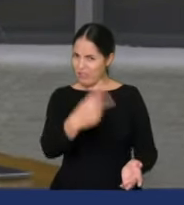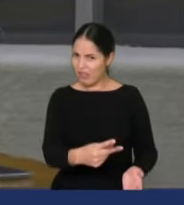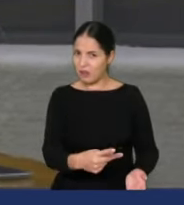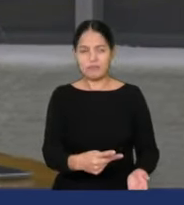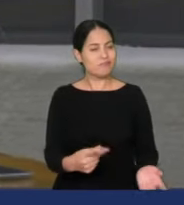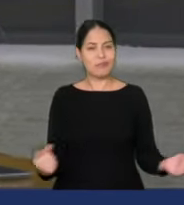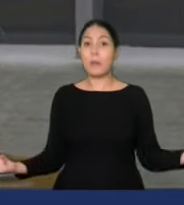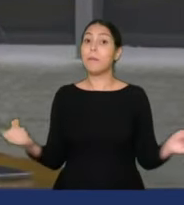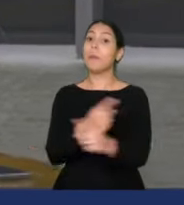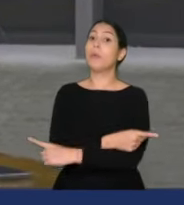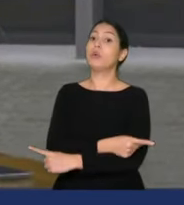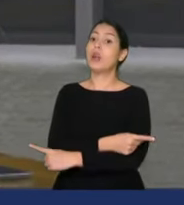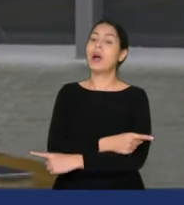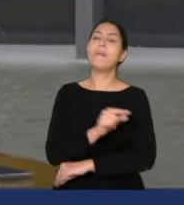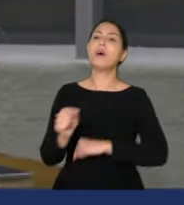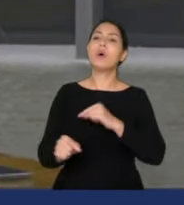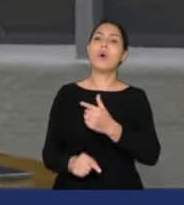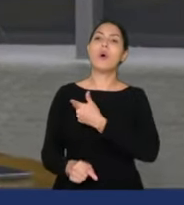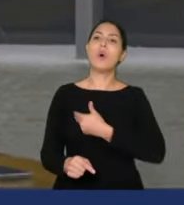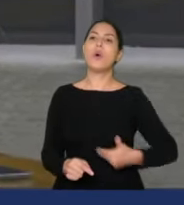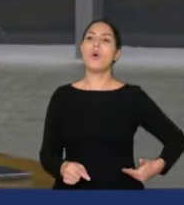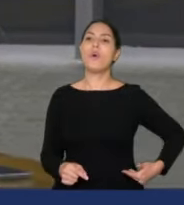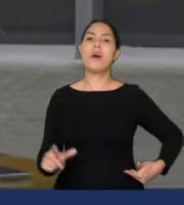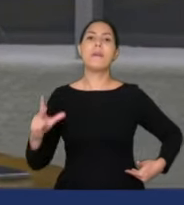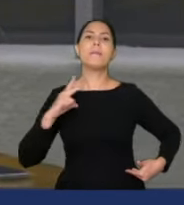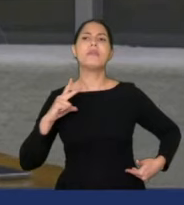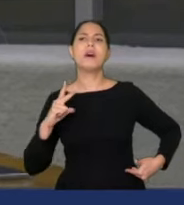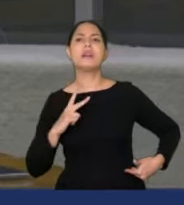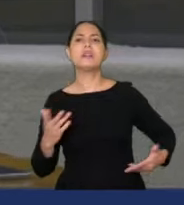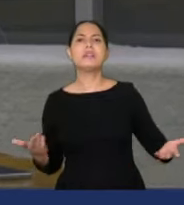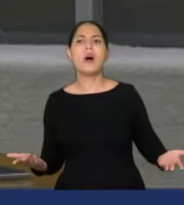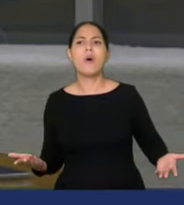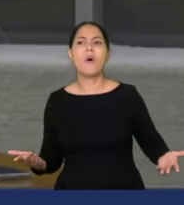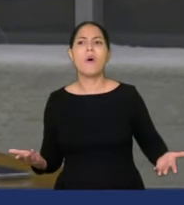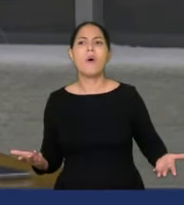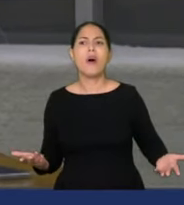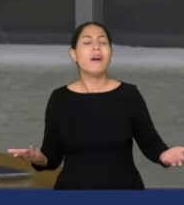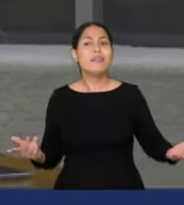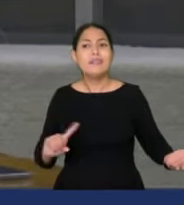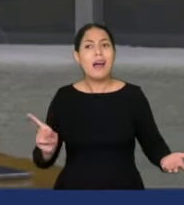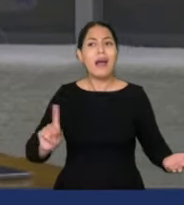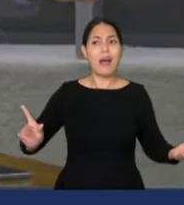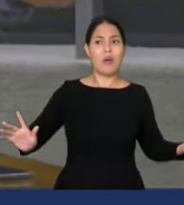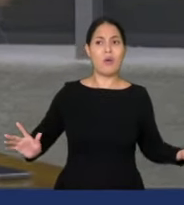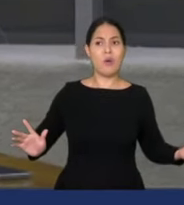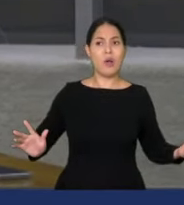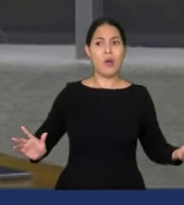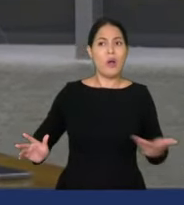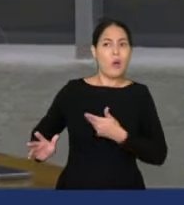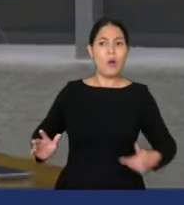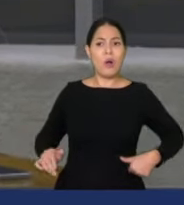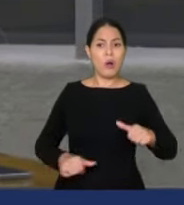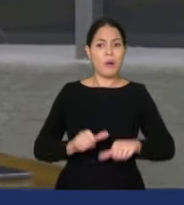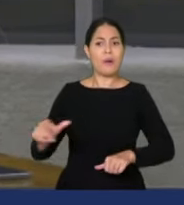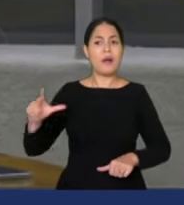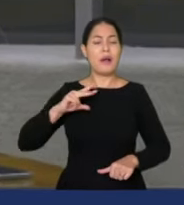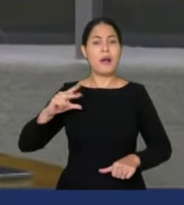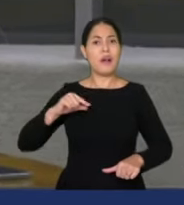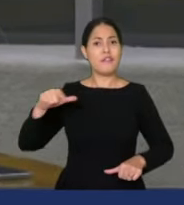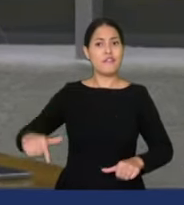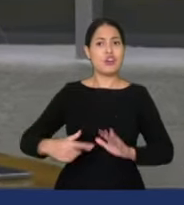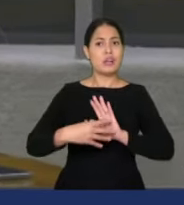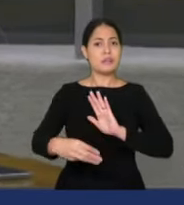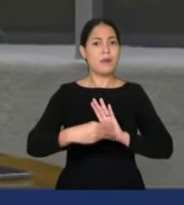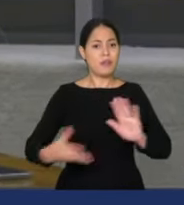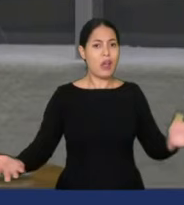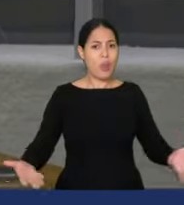O caminho é a privatização? A privatização é que levou a isso. É o processo de privatização que levou a essa situação